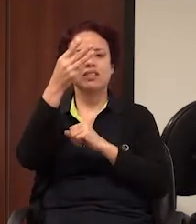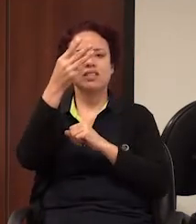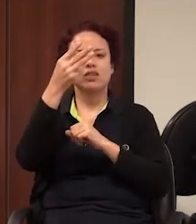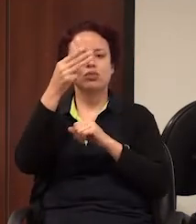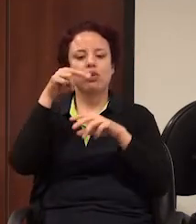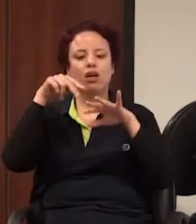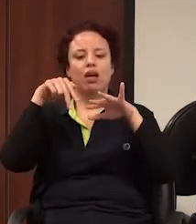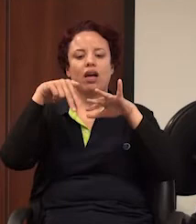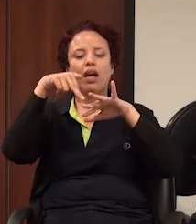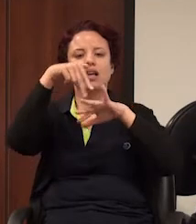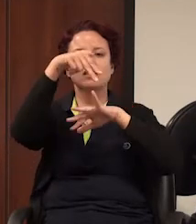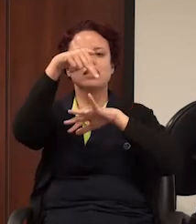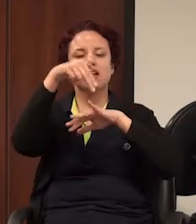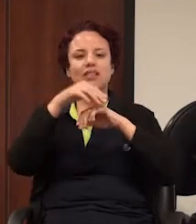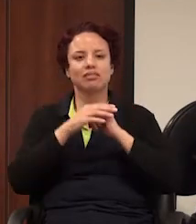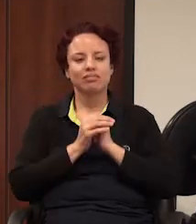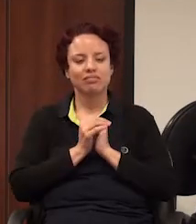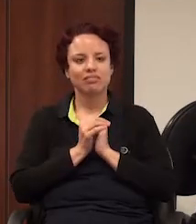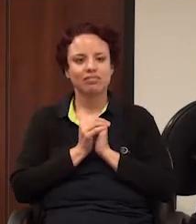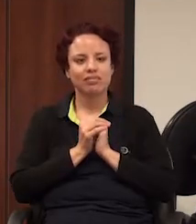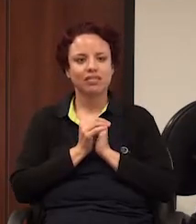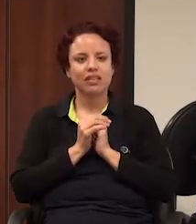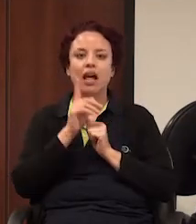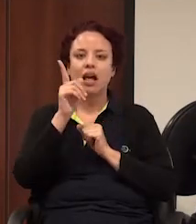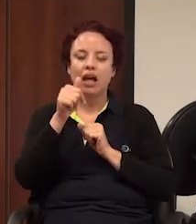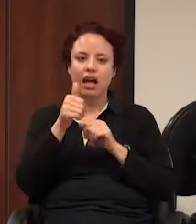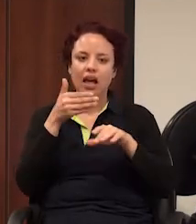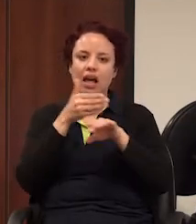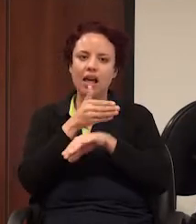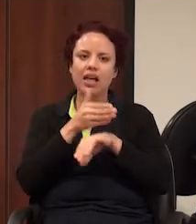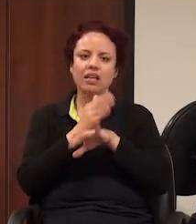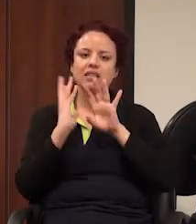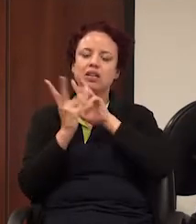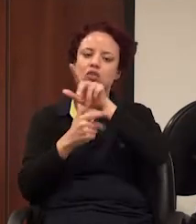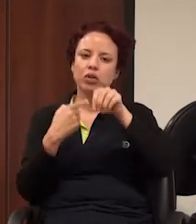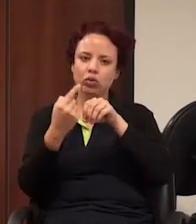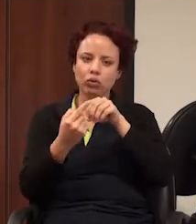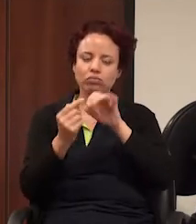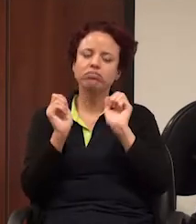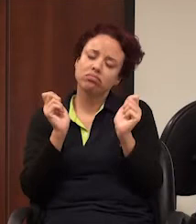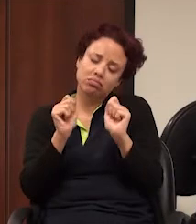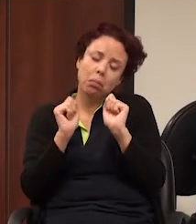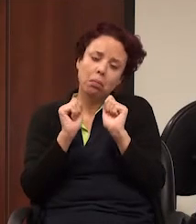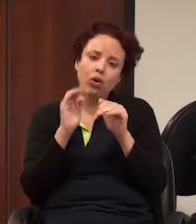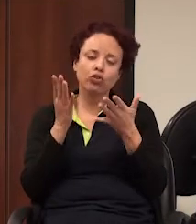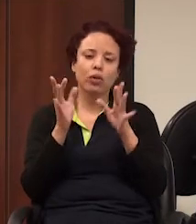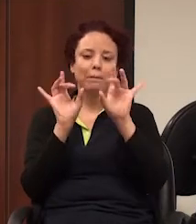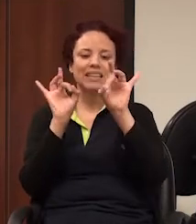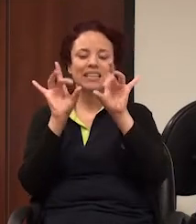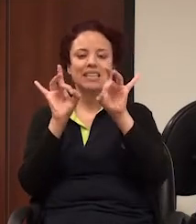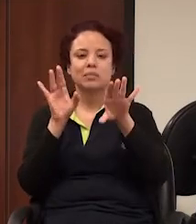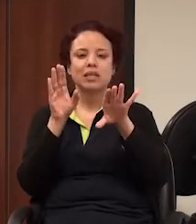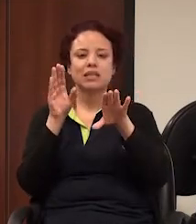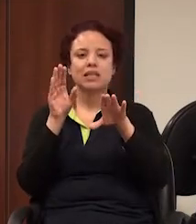Discado. Aí você fala, pô, isso é acesso universal? Pode até ser, né? Mas é especializado, é dentro